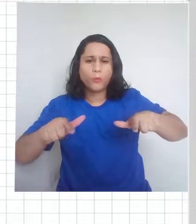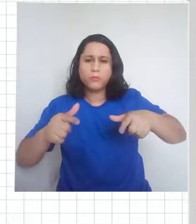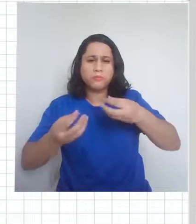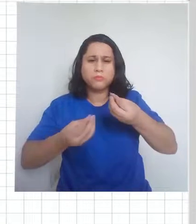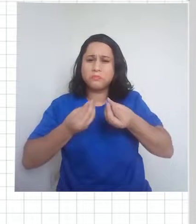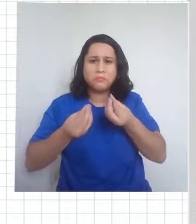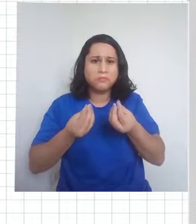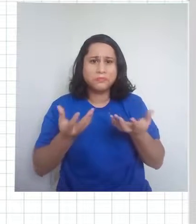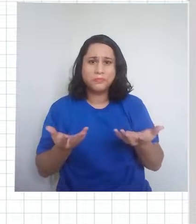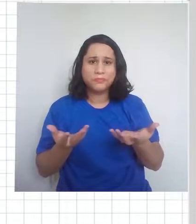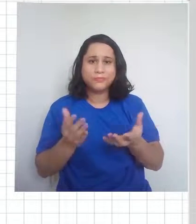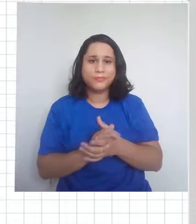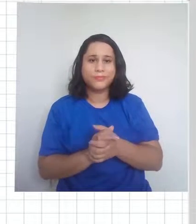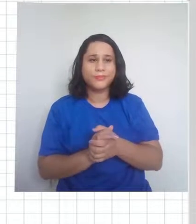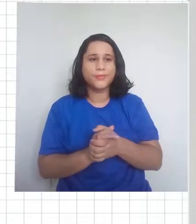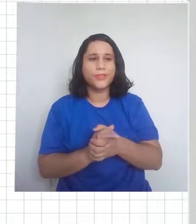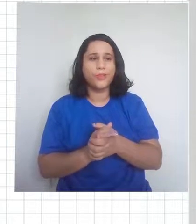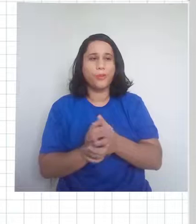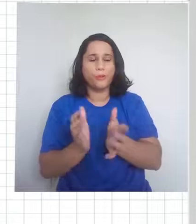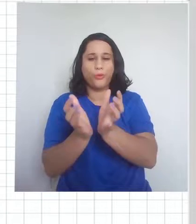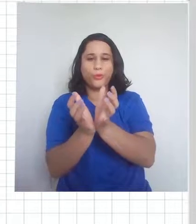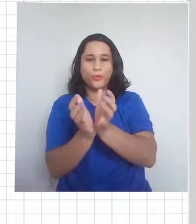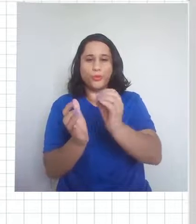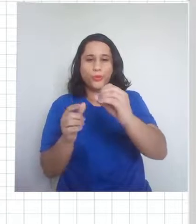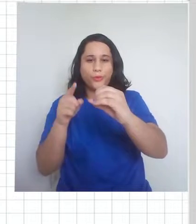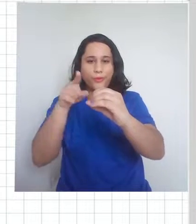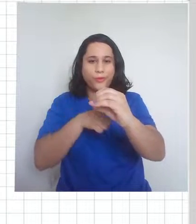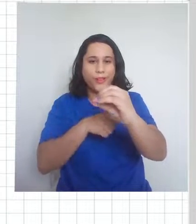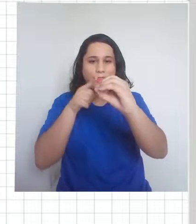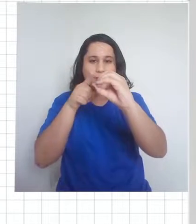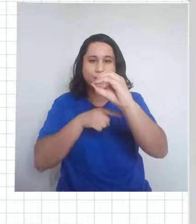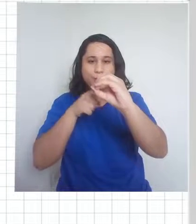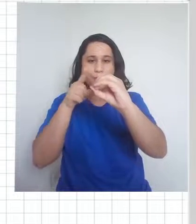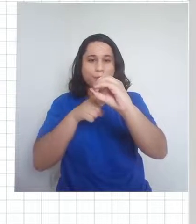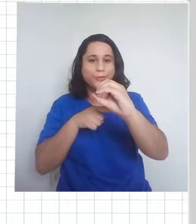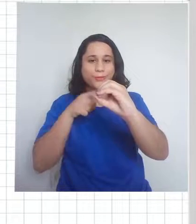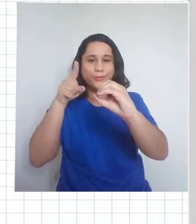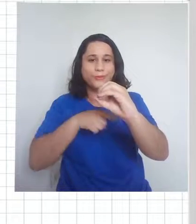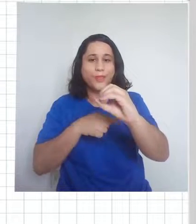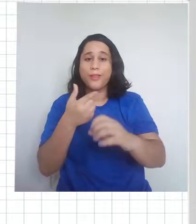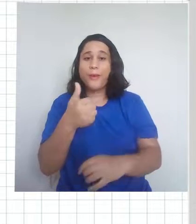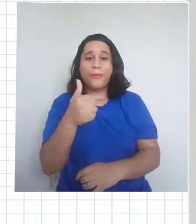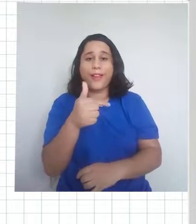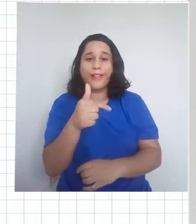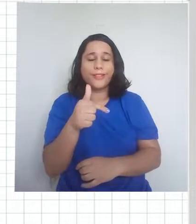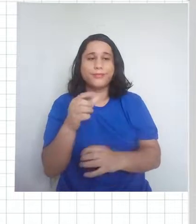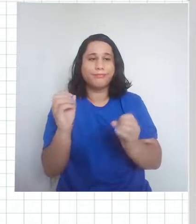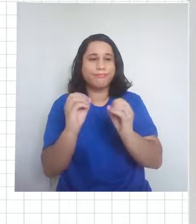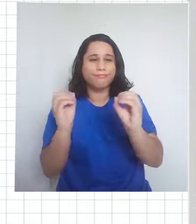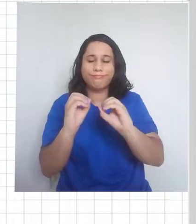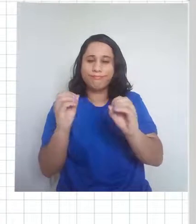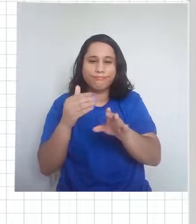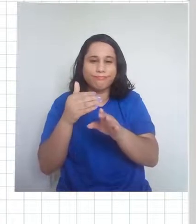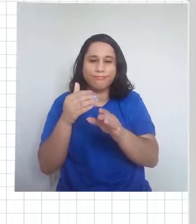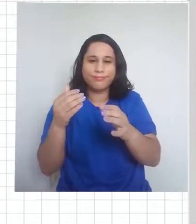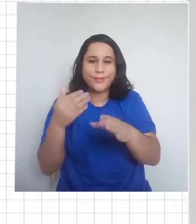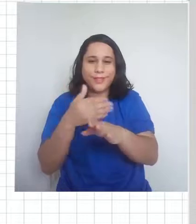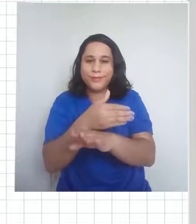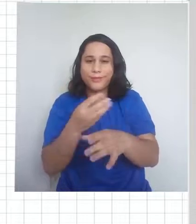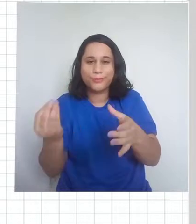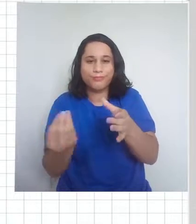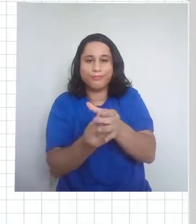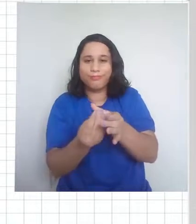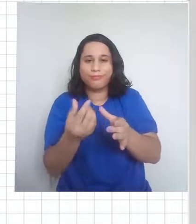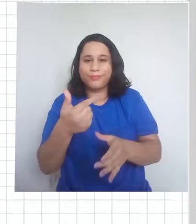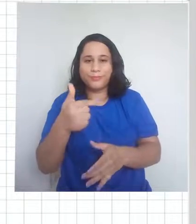vazio? O conjunto vazio, o nome já diz, não possui nenhum elemento. Tudo bem? E para representar quando o